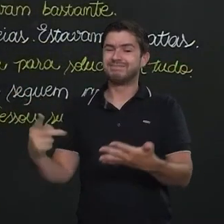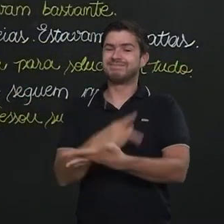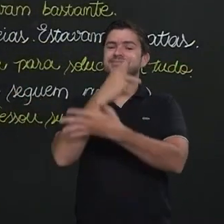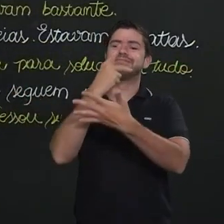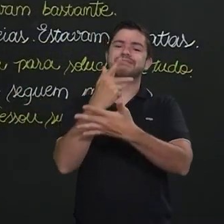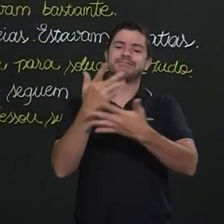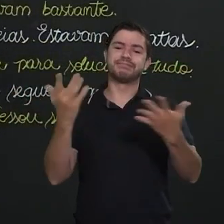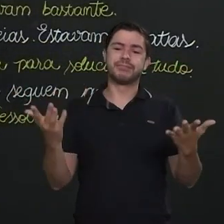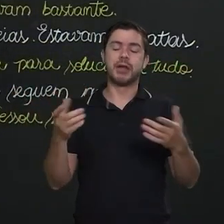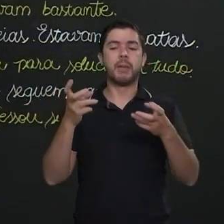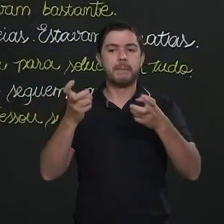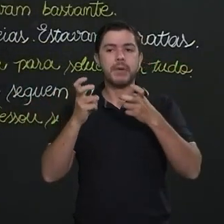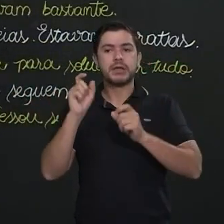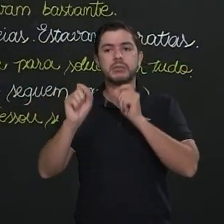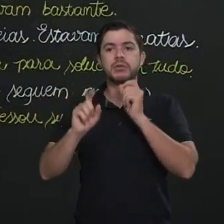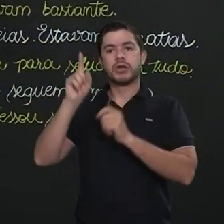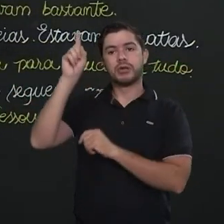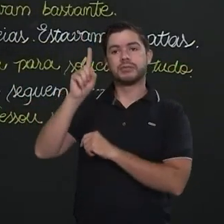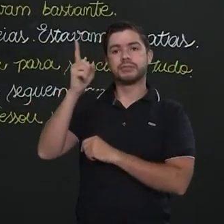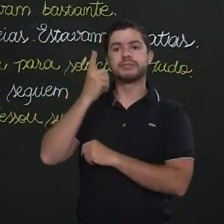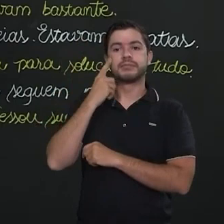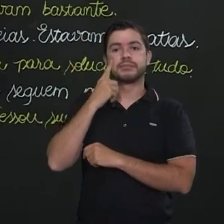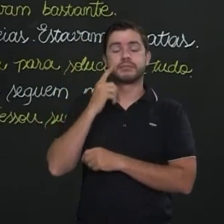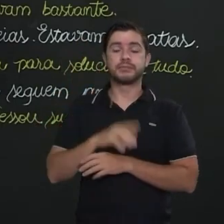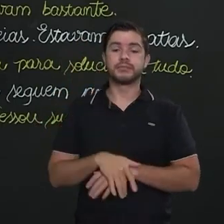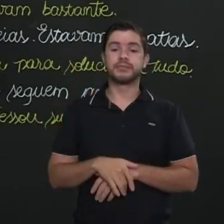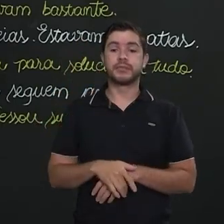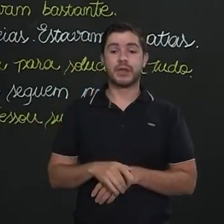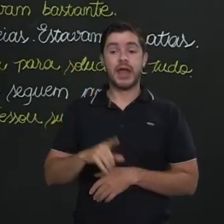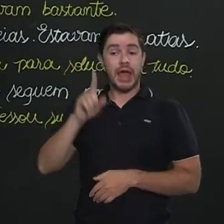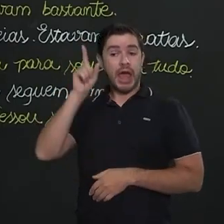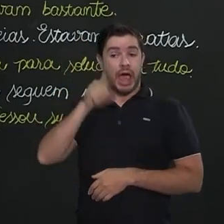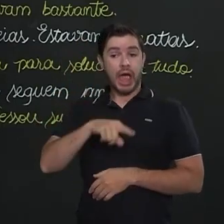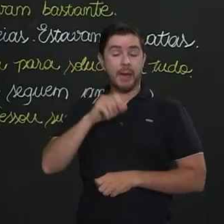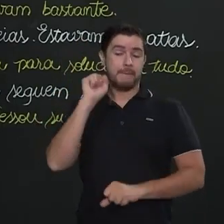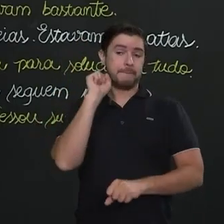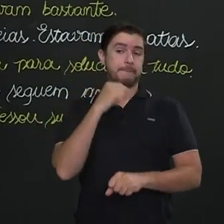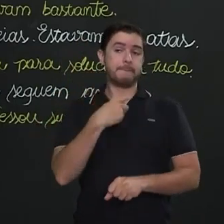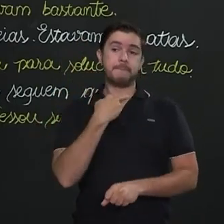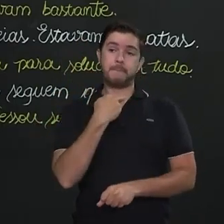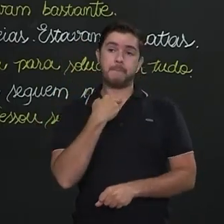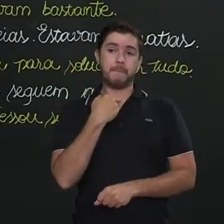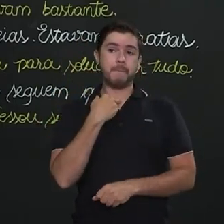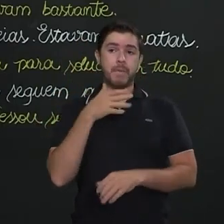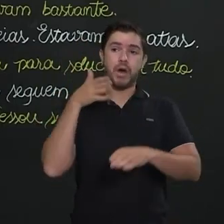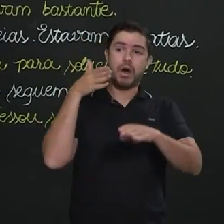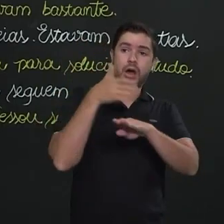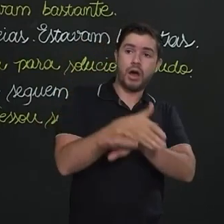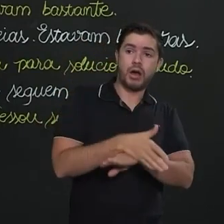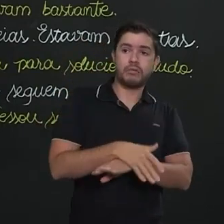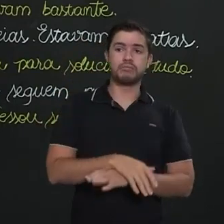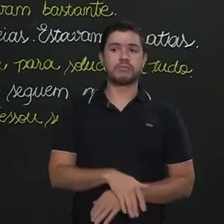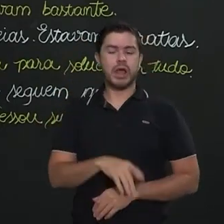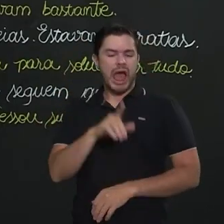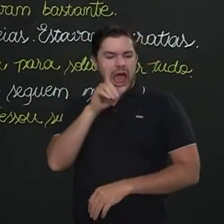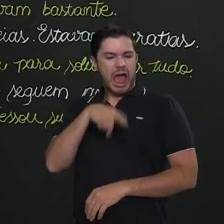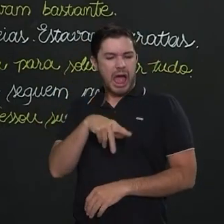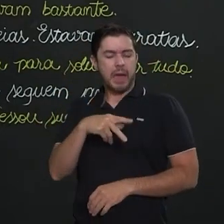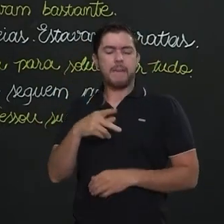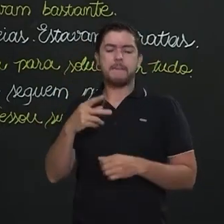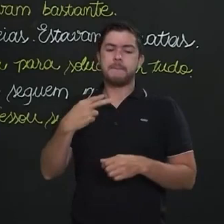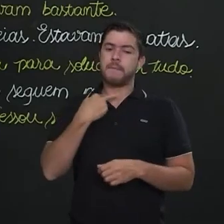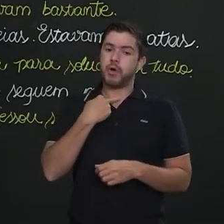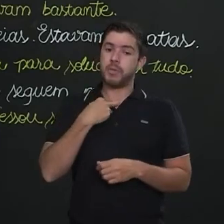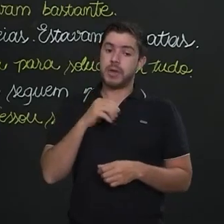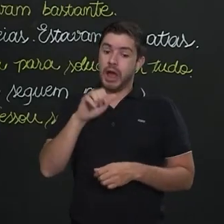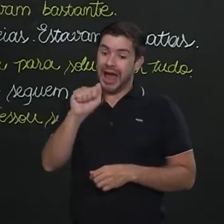equivocado. Percebam, um exemplo clássico: é proibido entrada, é proibida a entrada.